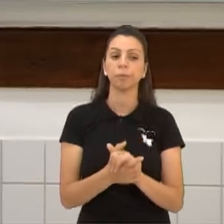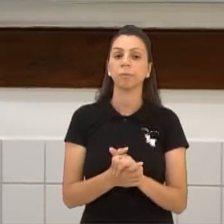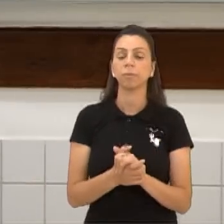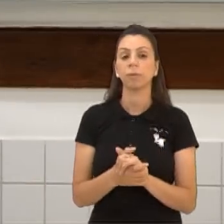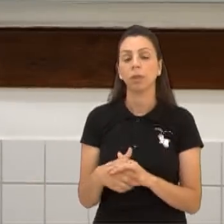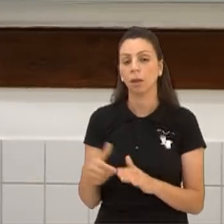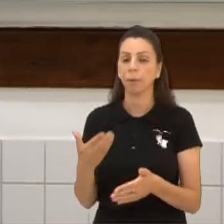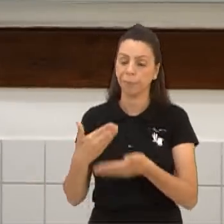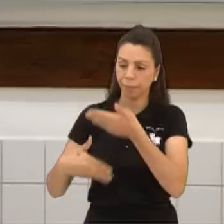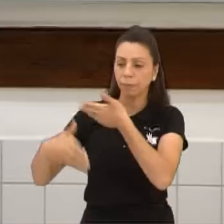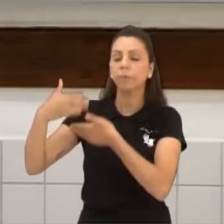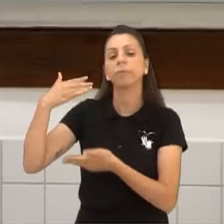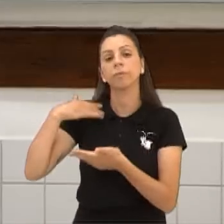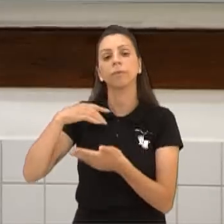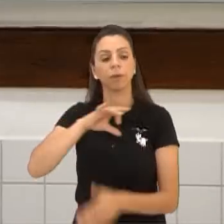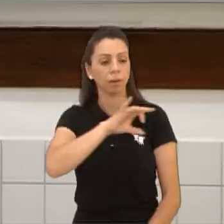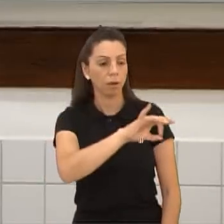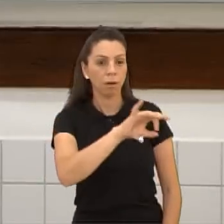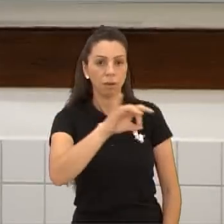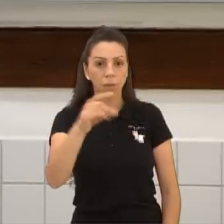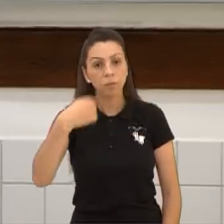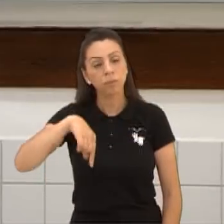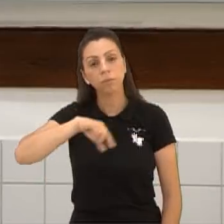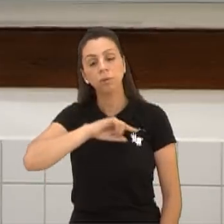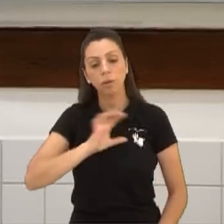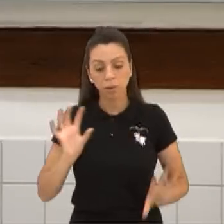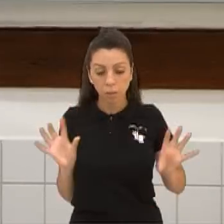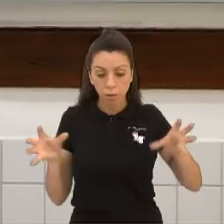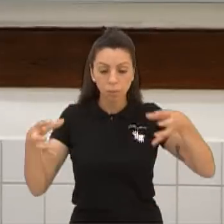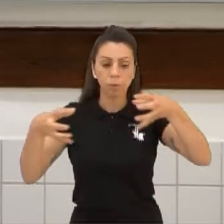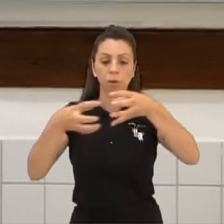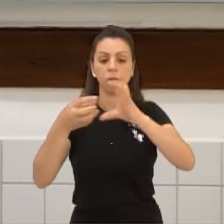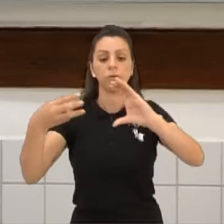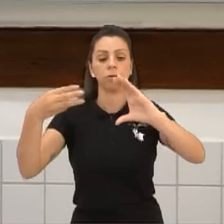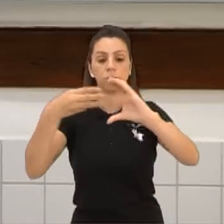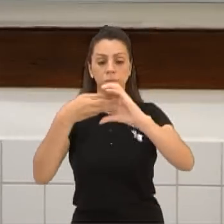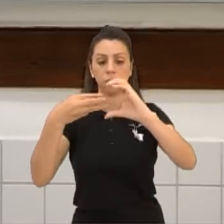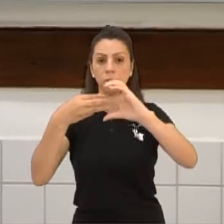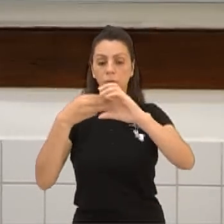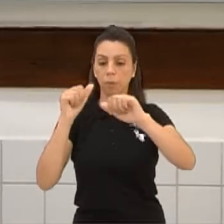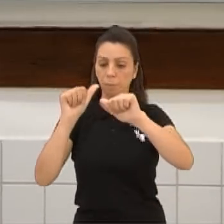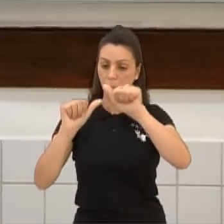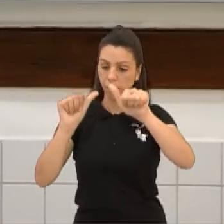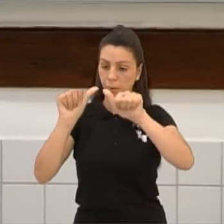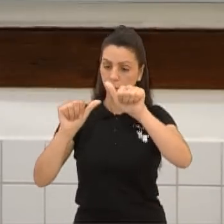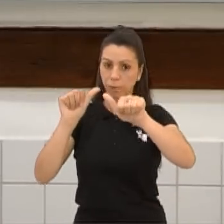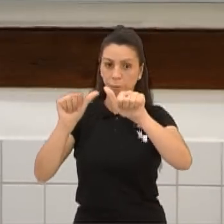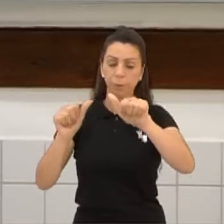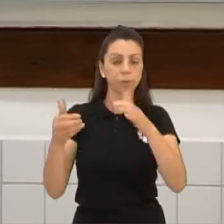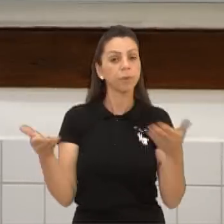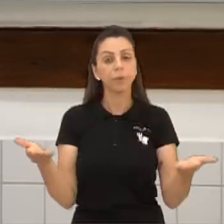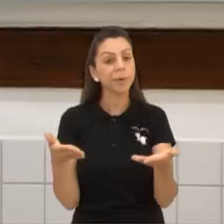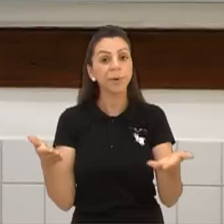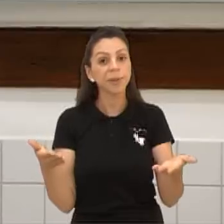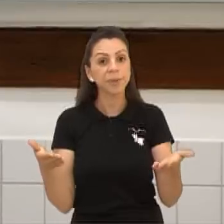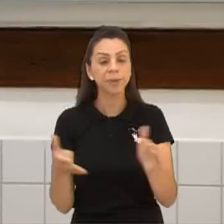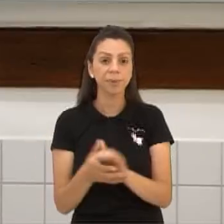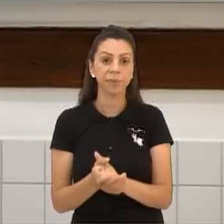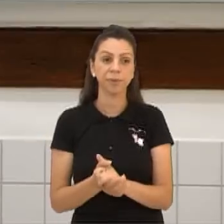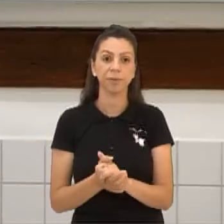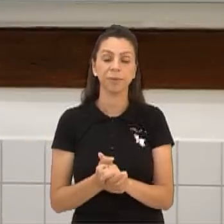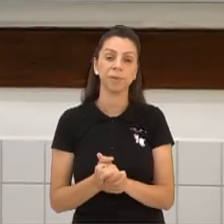há um tempo atrás, cada um de nós aqui era um conjunto de células se modificando. E hoje, nós